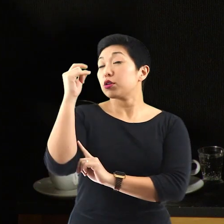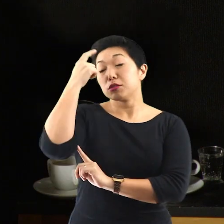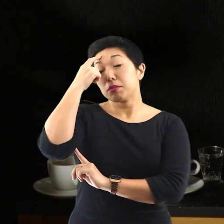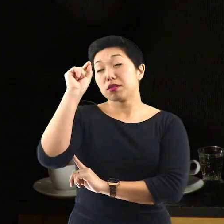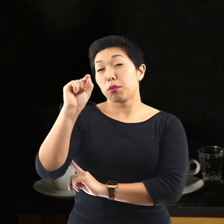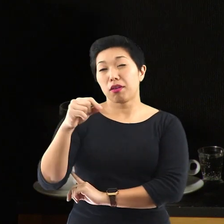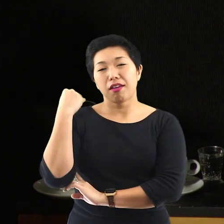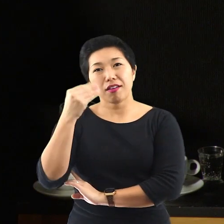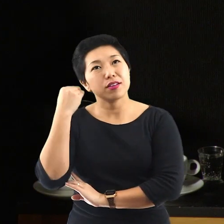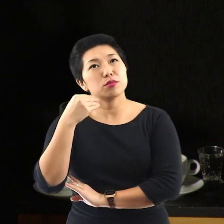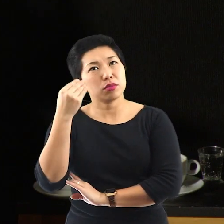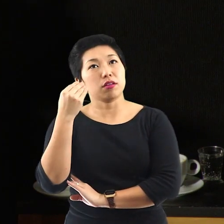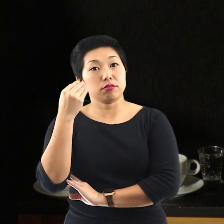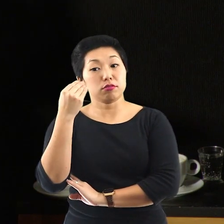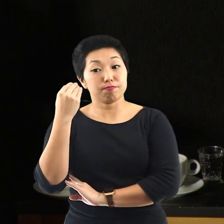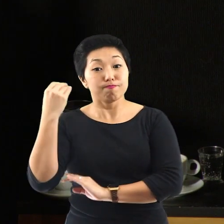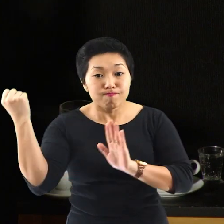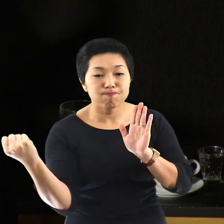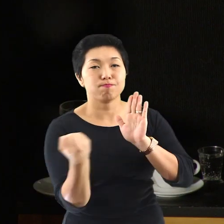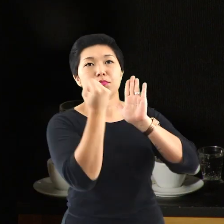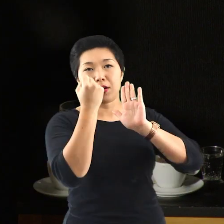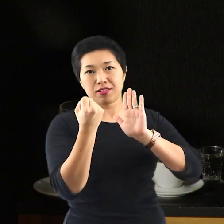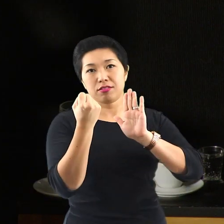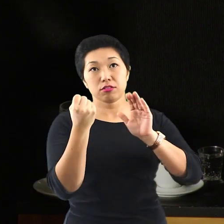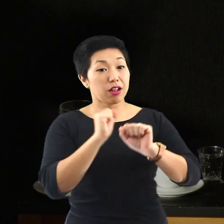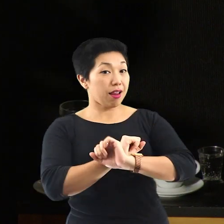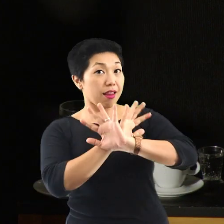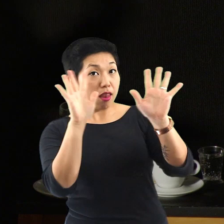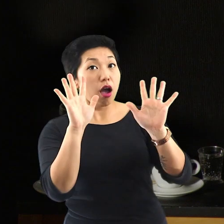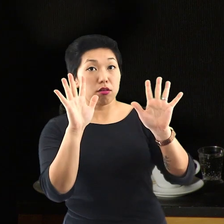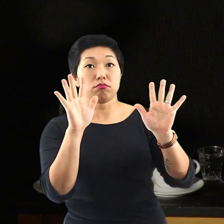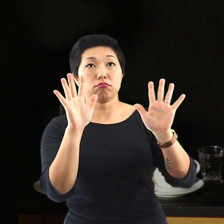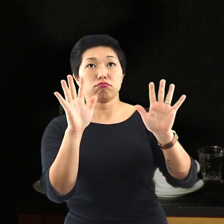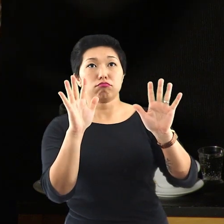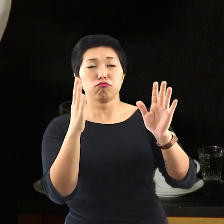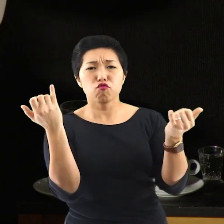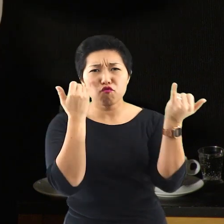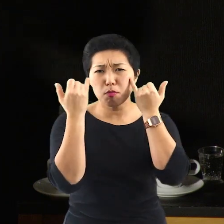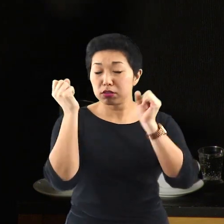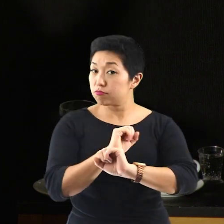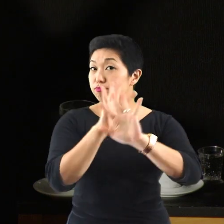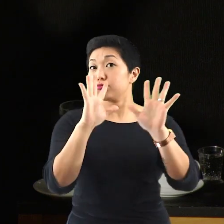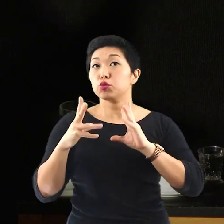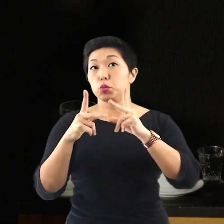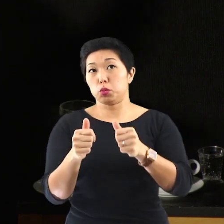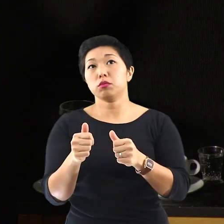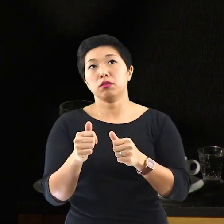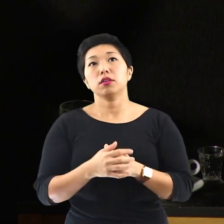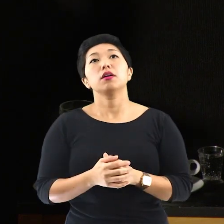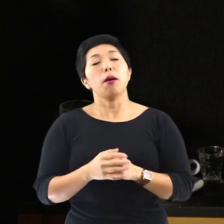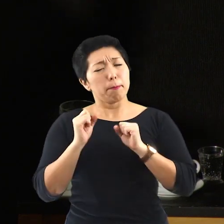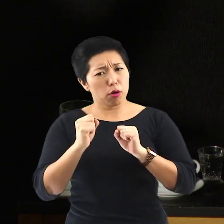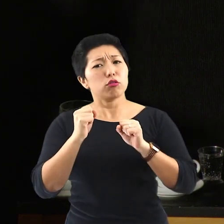sendo feito uma experiência bastante significativa, muito transparente, porque eu até recomendo, quem